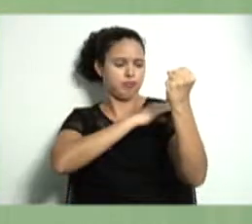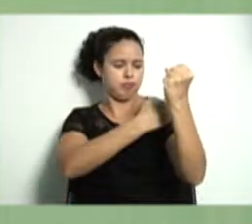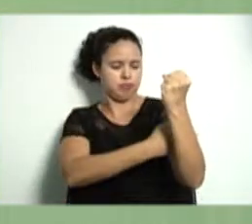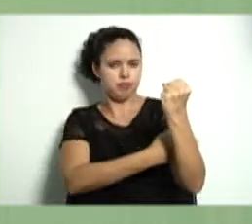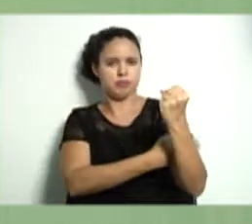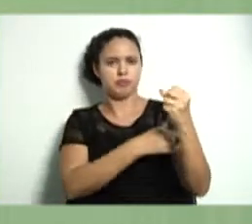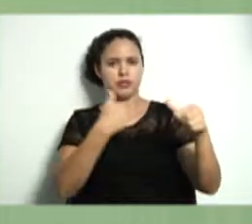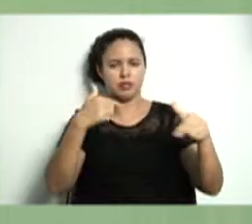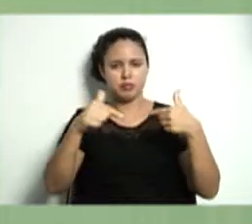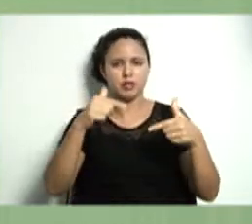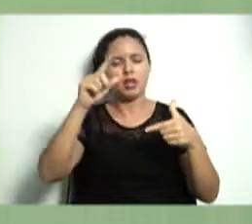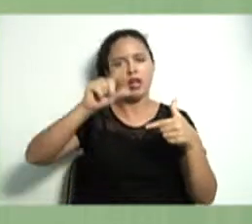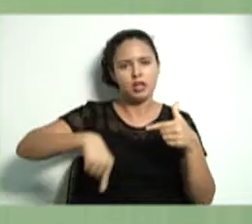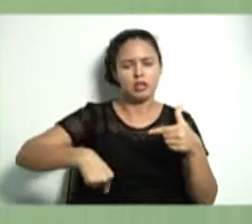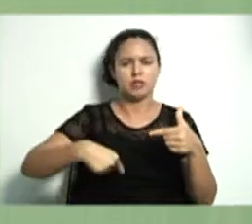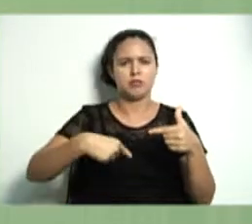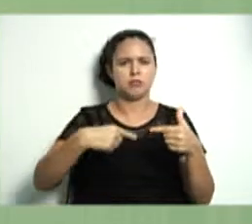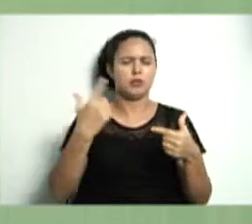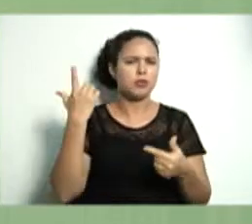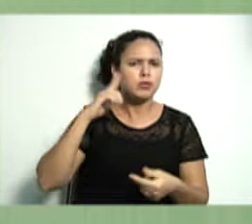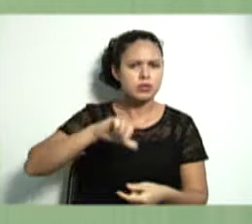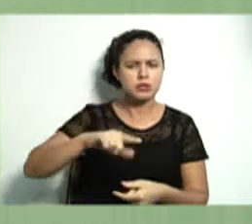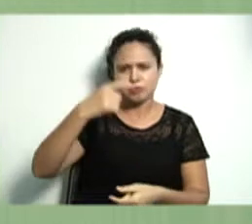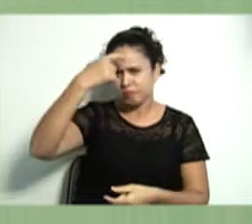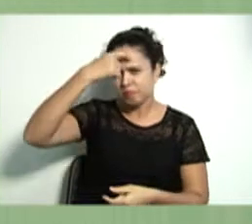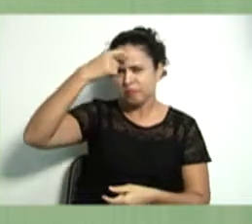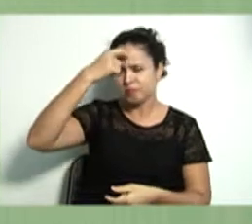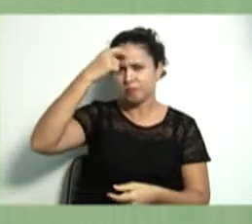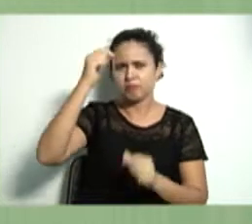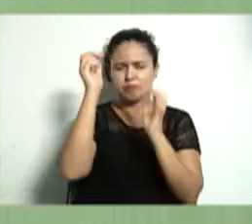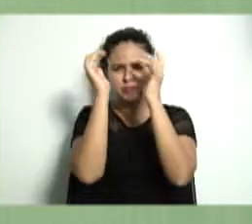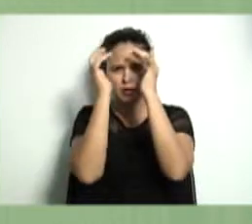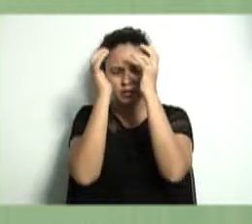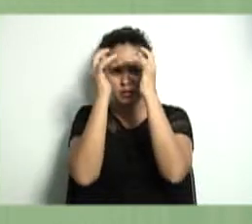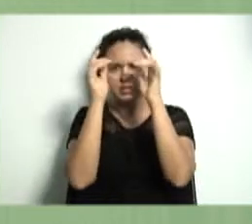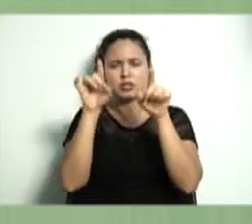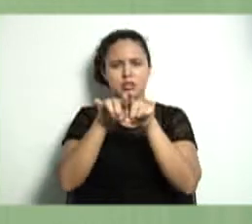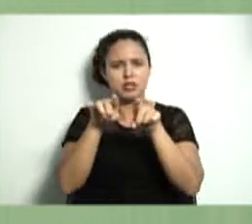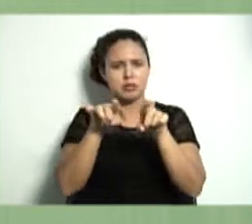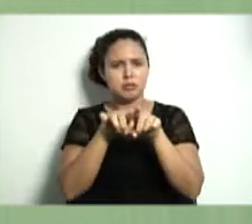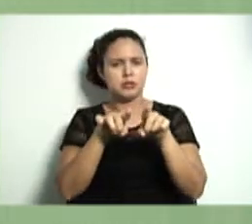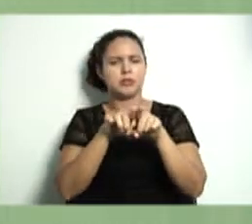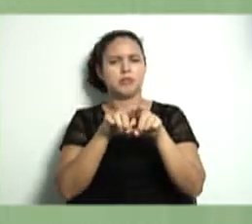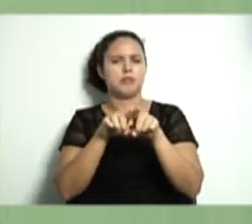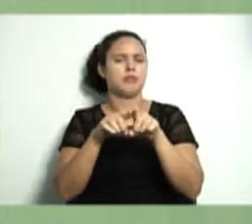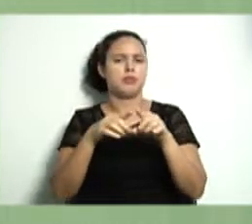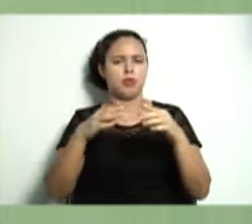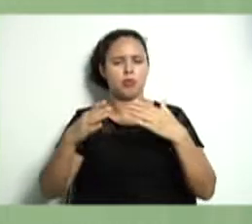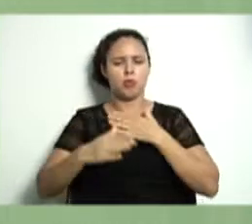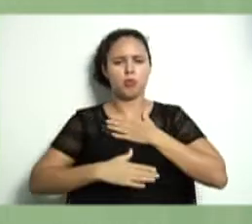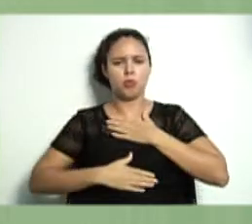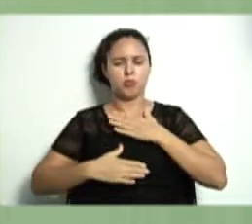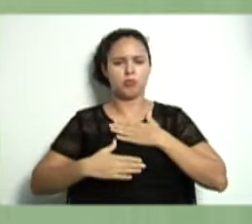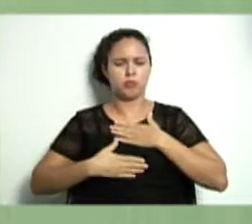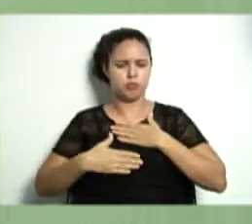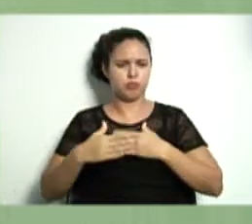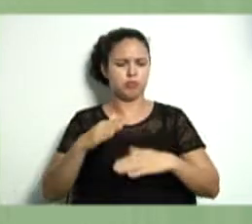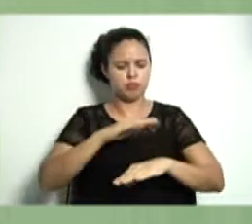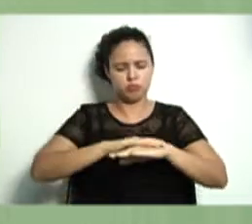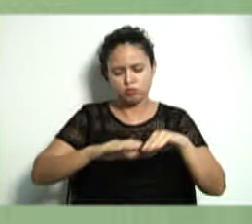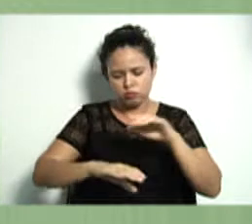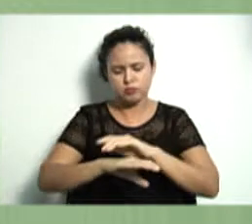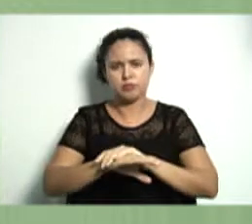e intelectual que o homem utiliza para realizar atividades que vão resultar em bens